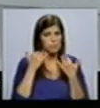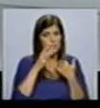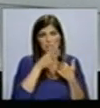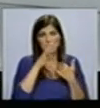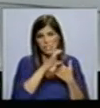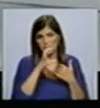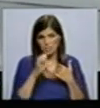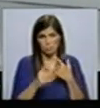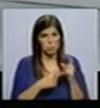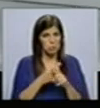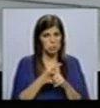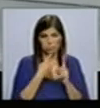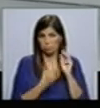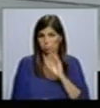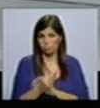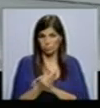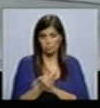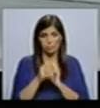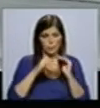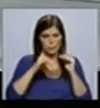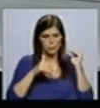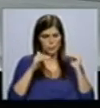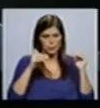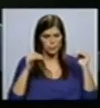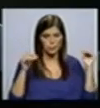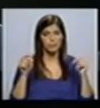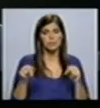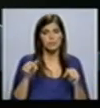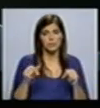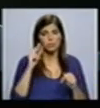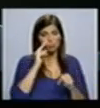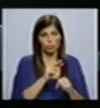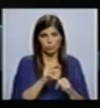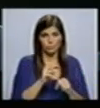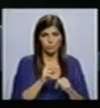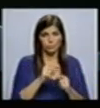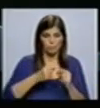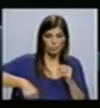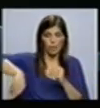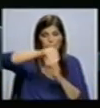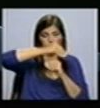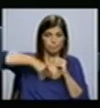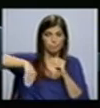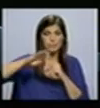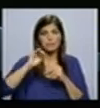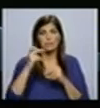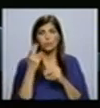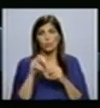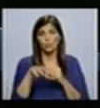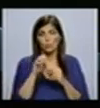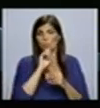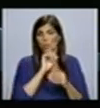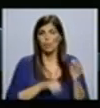algo de extraordinário. Estas vibrações, estas oscilações que encontram nos anéis de Saturno podem ter até